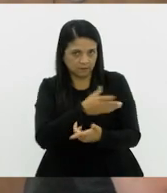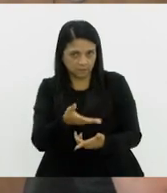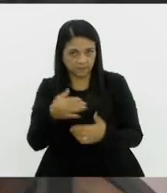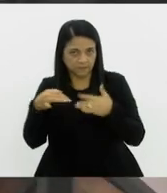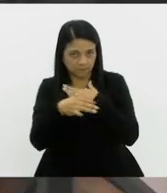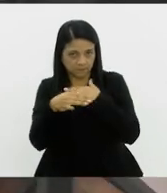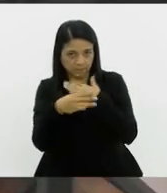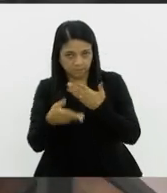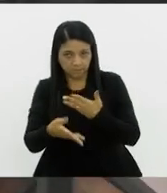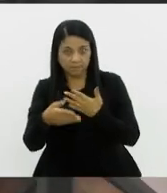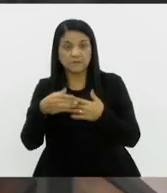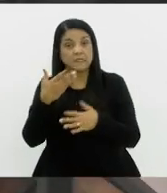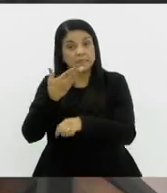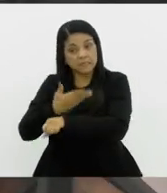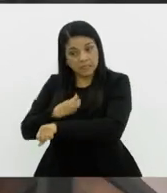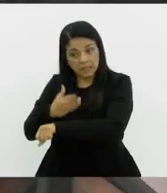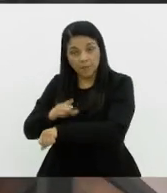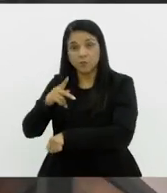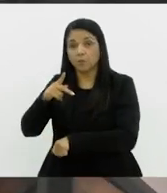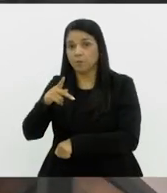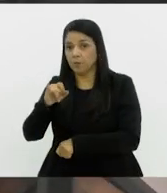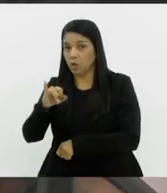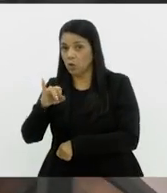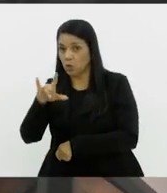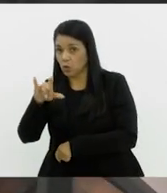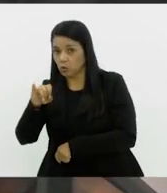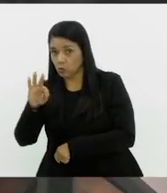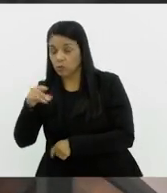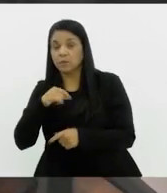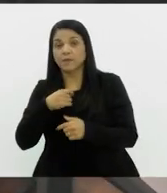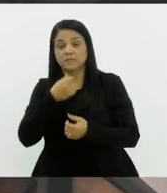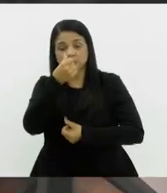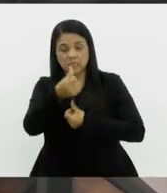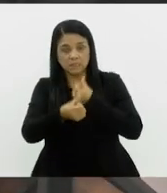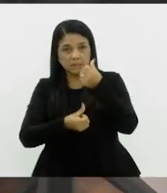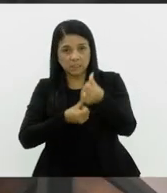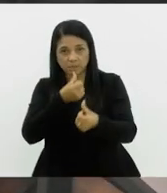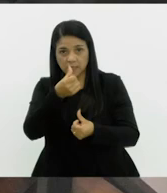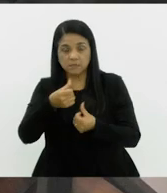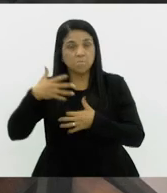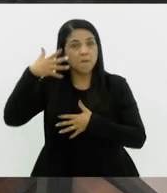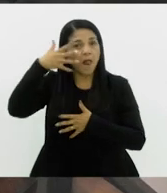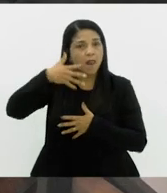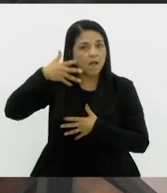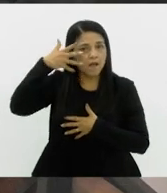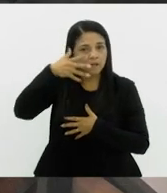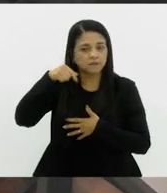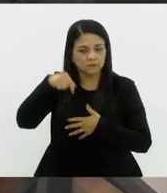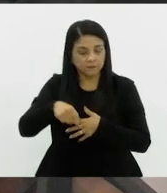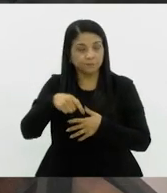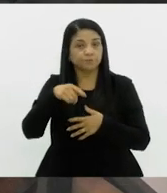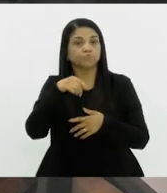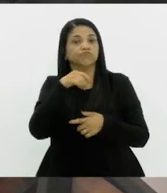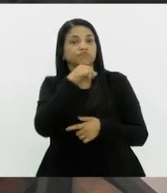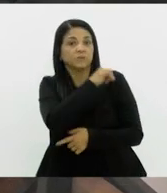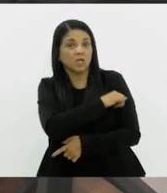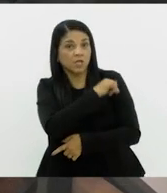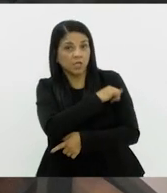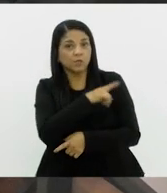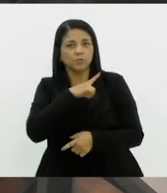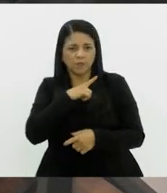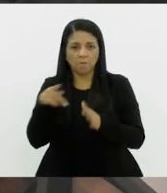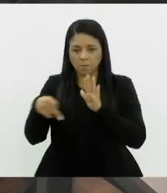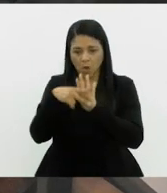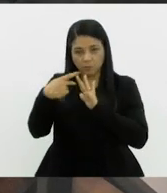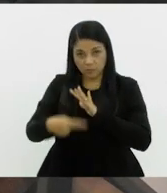o treinamento desses pilotos, mas também um ciclo semestral de palestras, porque o Rio de Janeiro, apesar de haver operadores que são daqui,